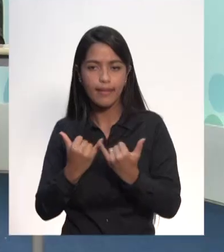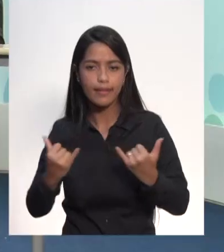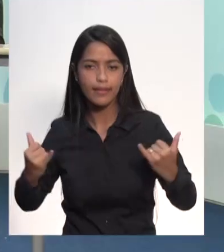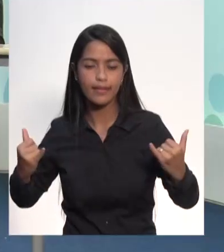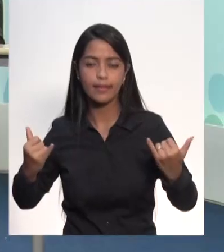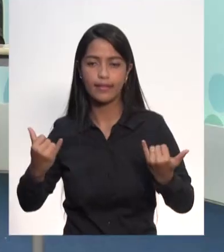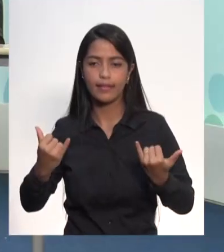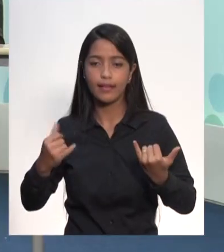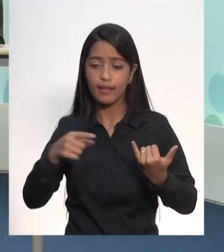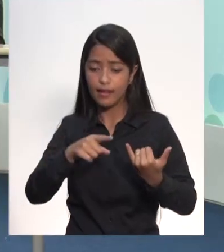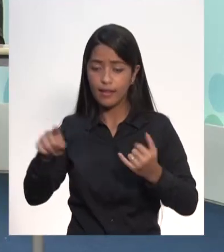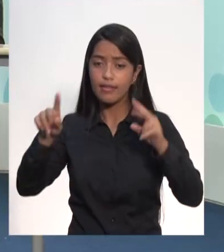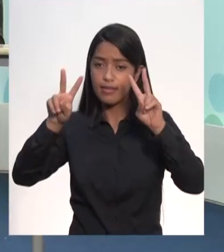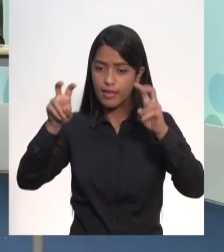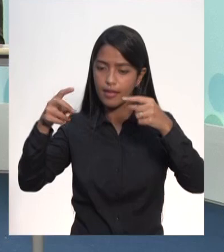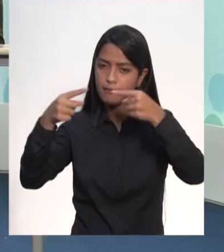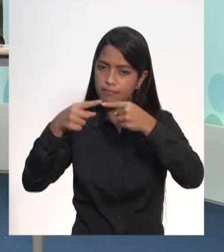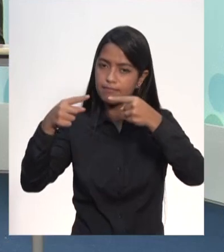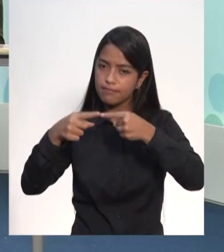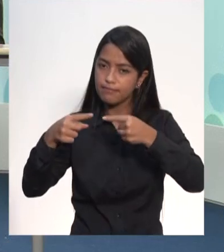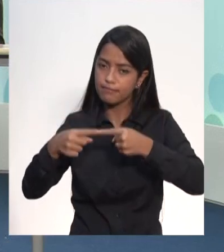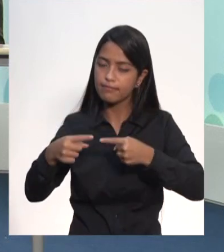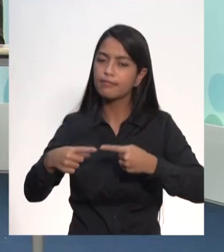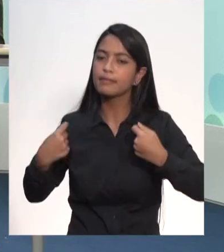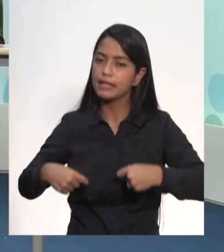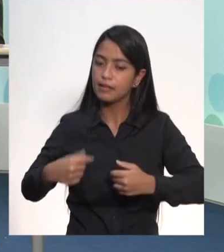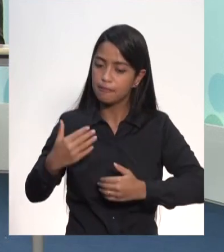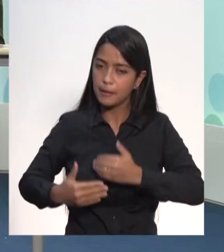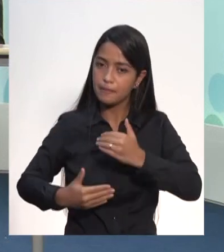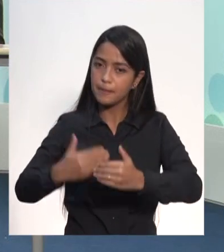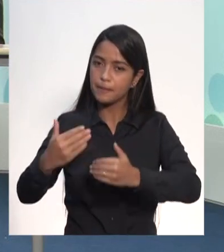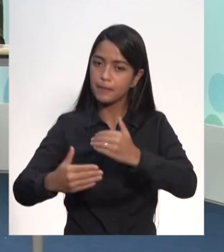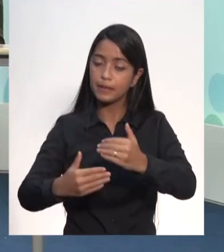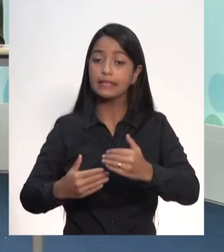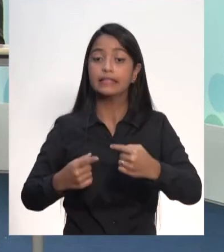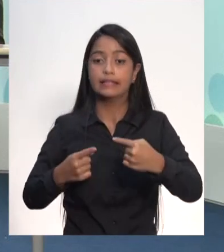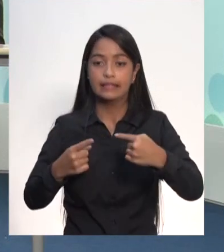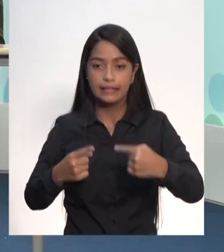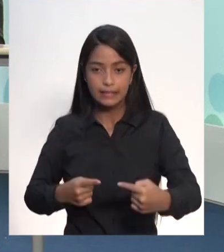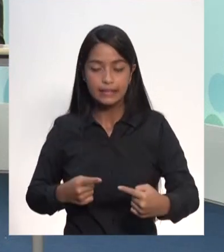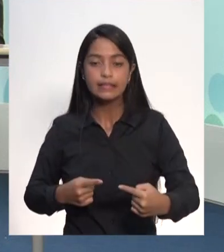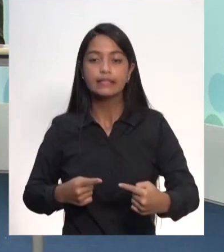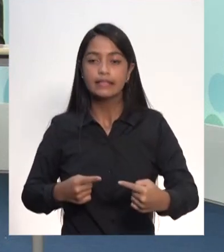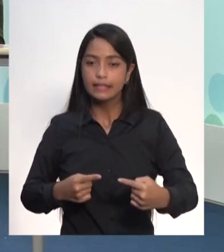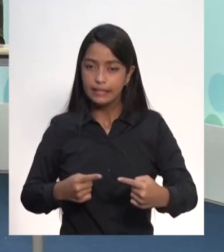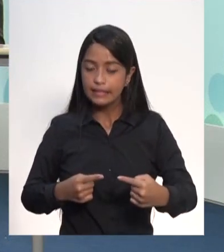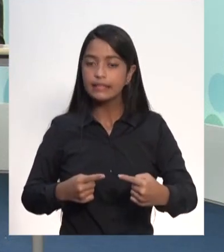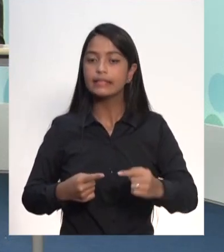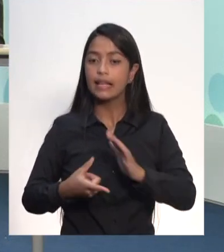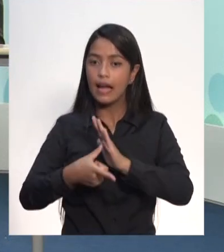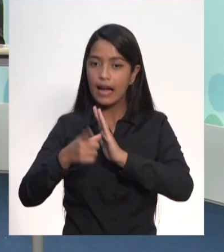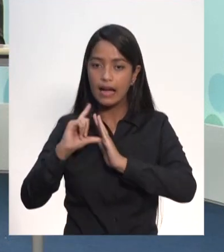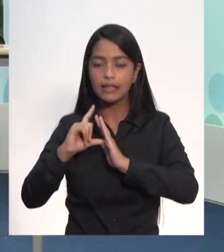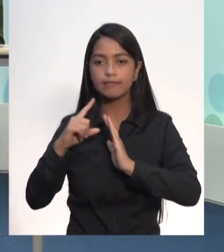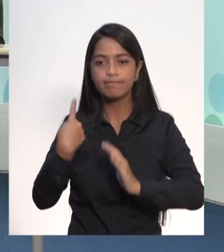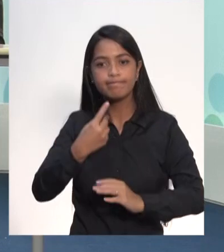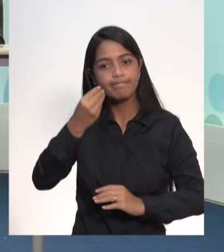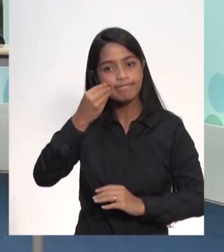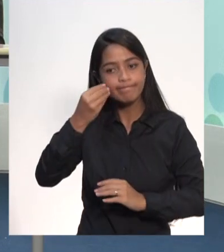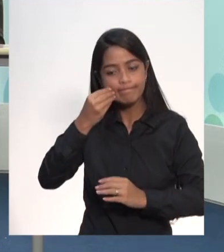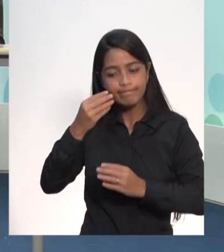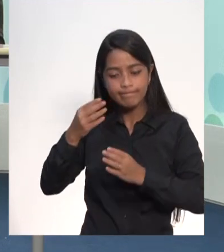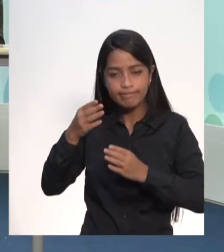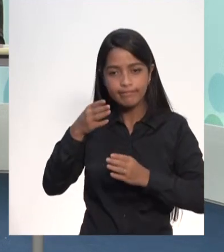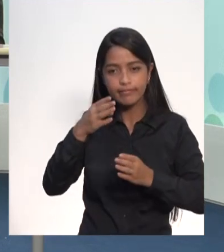encadeamento aí de temas, né, para que a gente não perdesse nada. Foi um grande desafio, que a gente tentou ir aí por esse caminho.